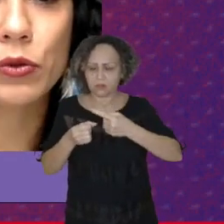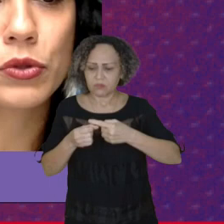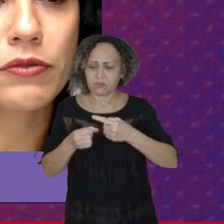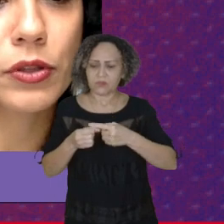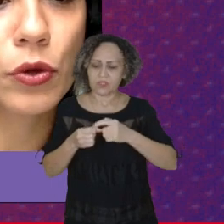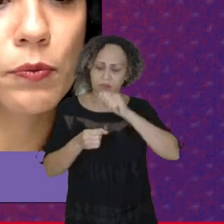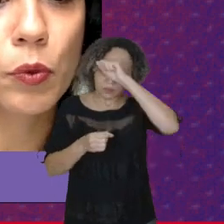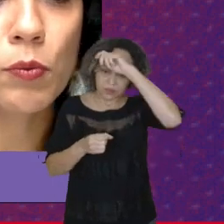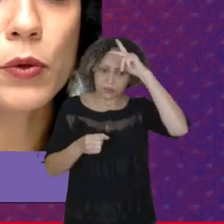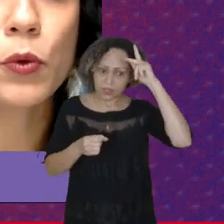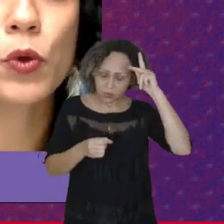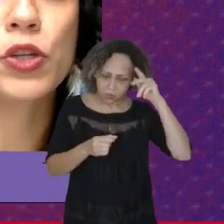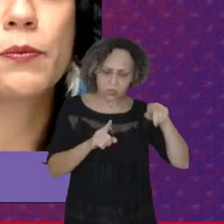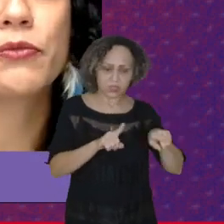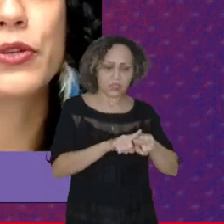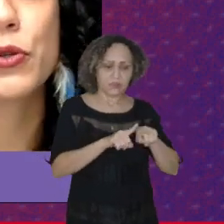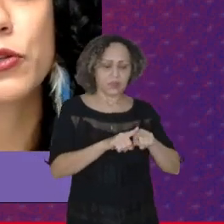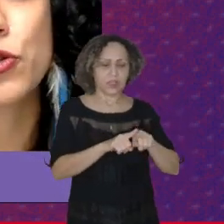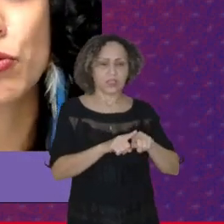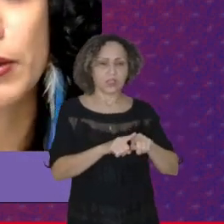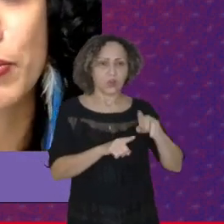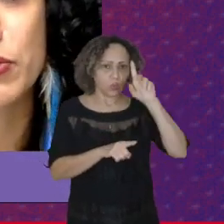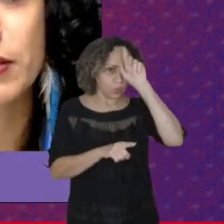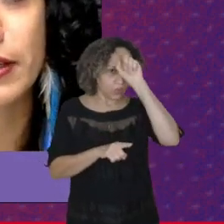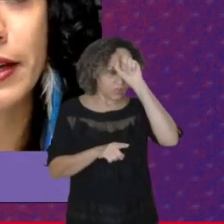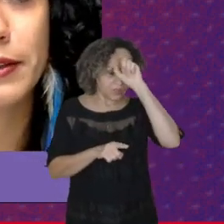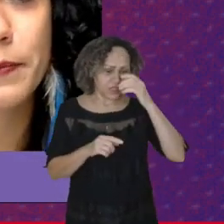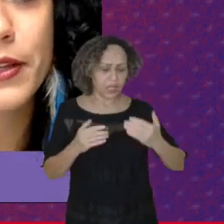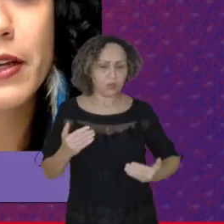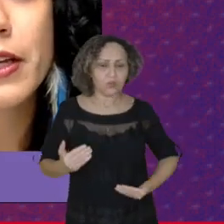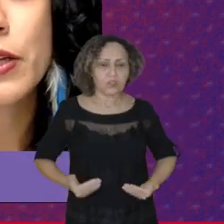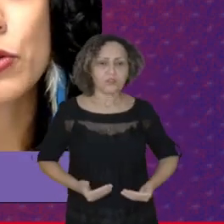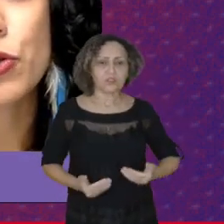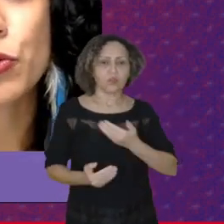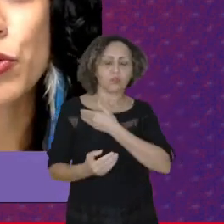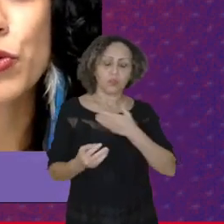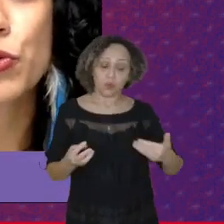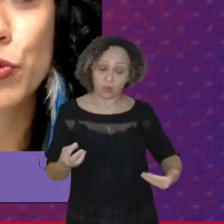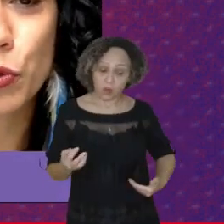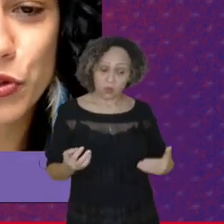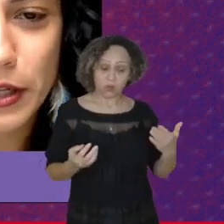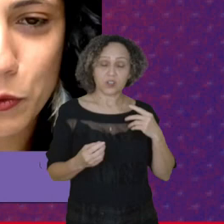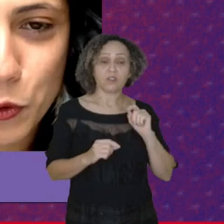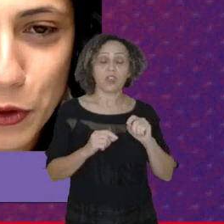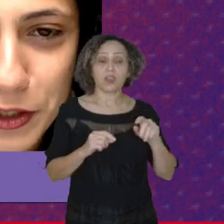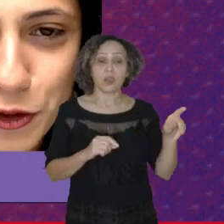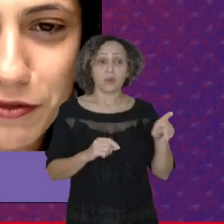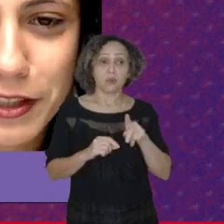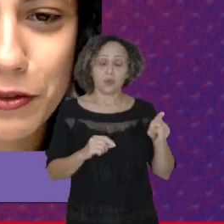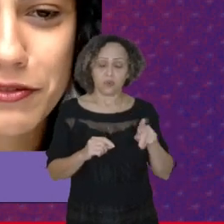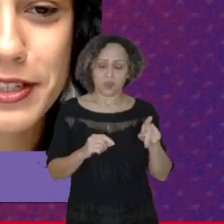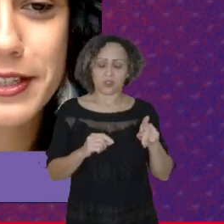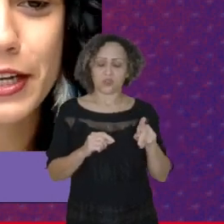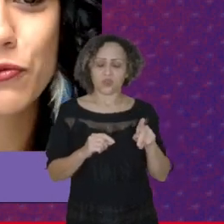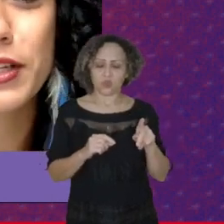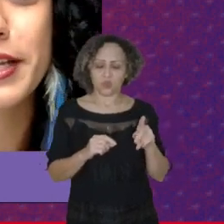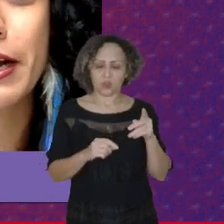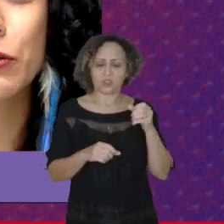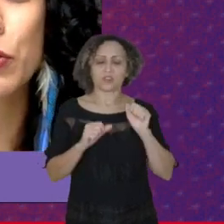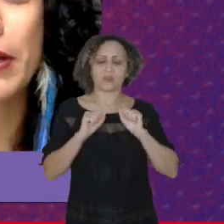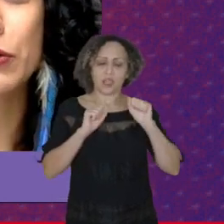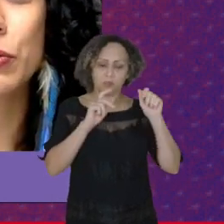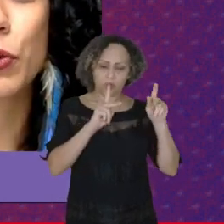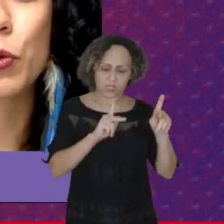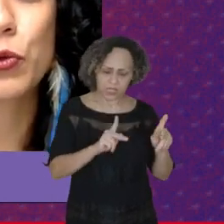Prefeitura e do Hospital do Servidor Público. Hoje ela é professora adjunta aposentada do Instituto de Saúde Coletiva da